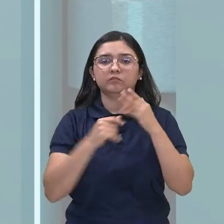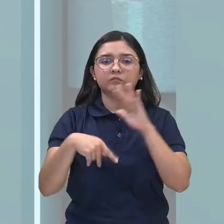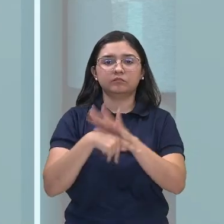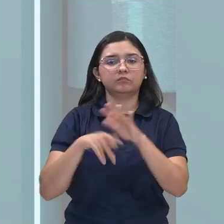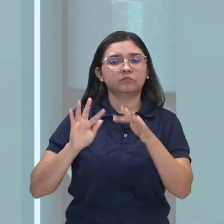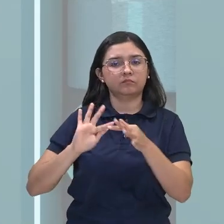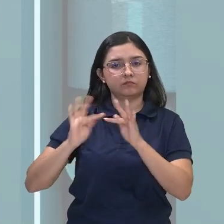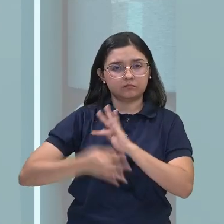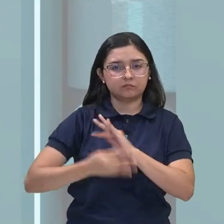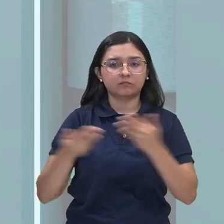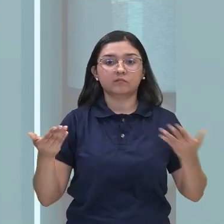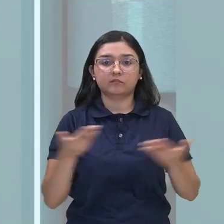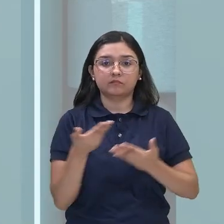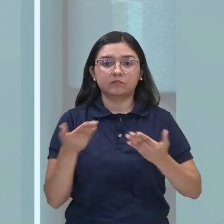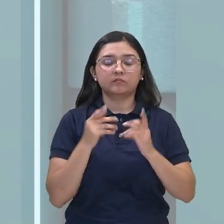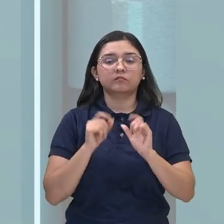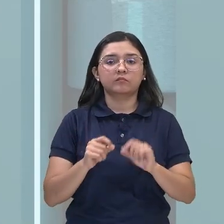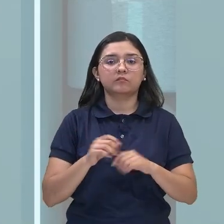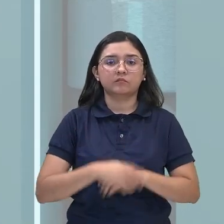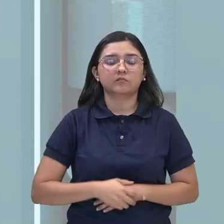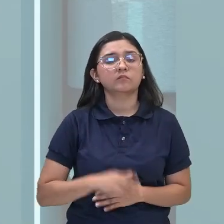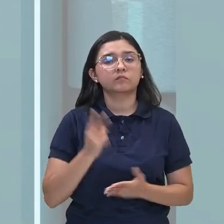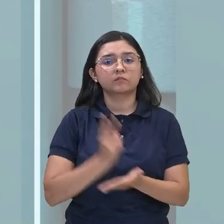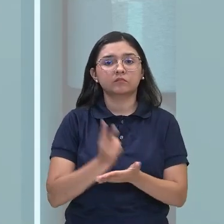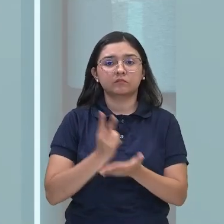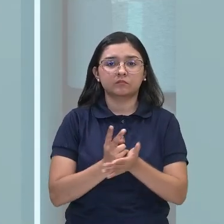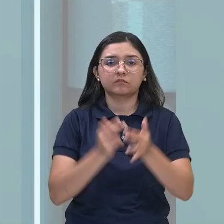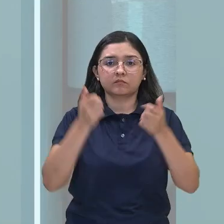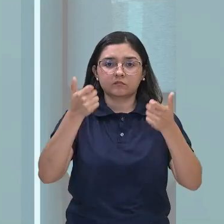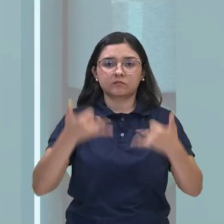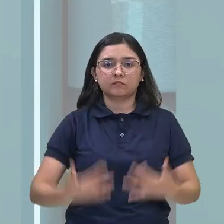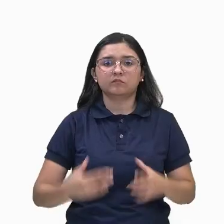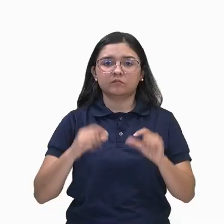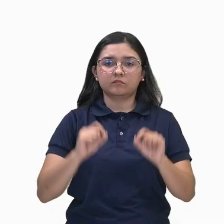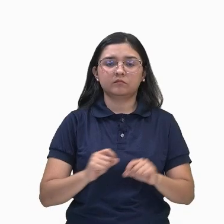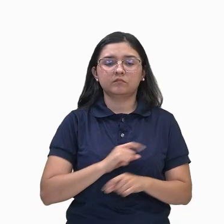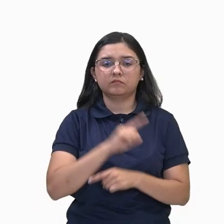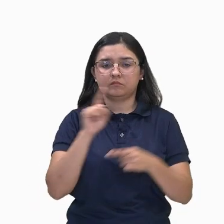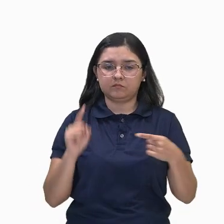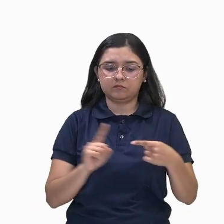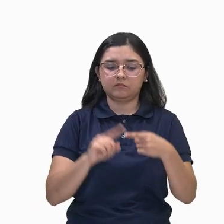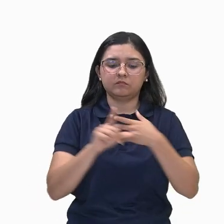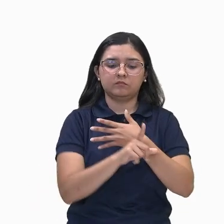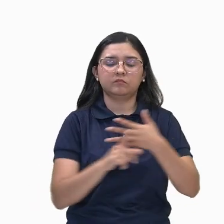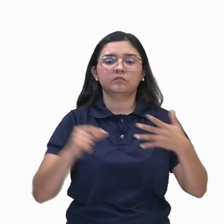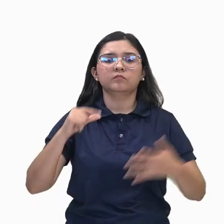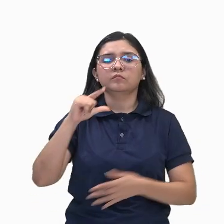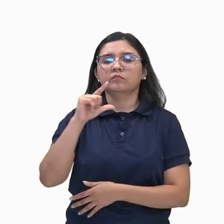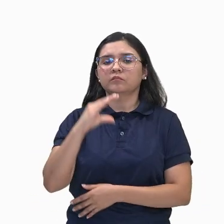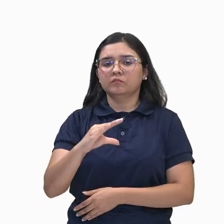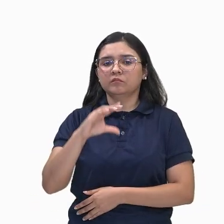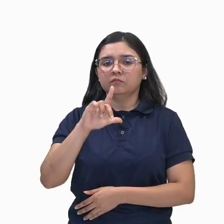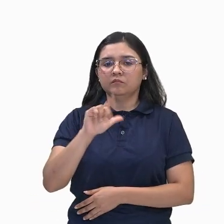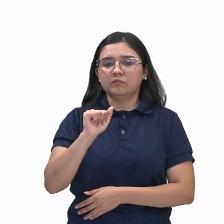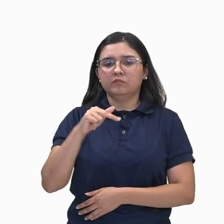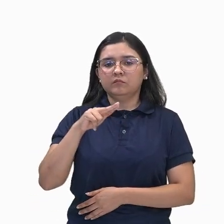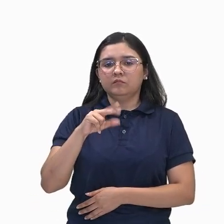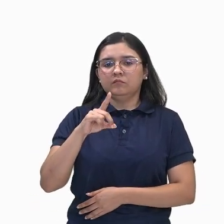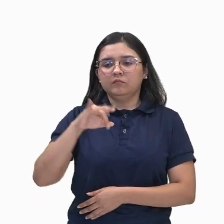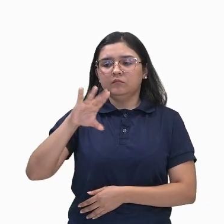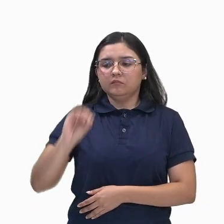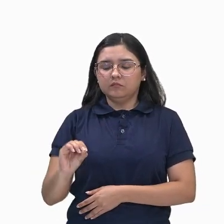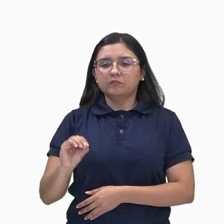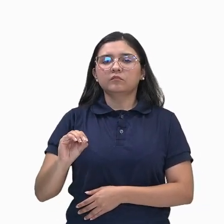arcadismo. E agora a gente vai ainda falar um pouco do Cláudio Manuel da Costa. Veja só as